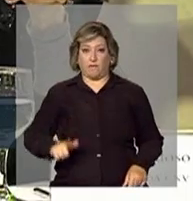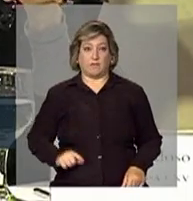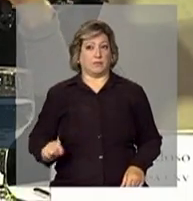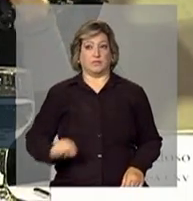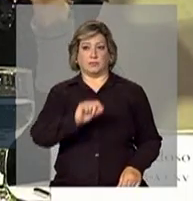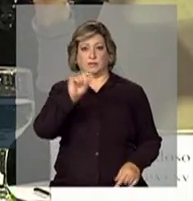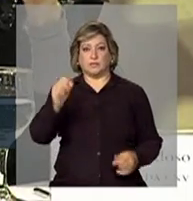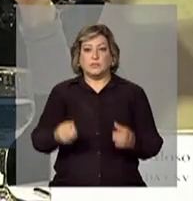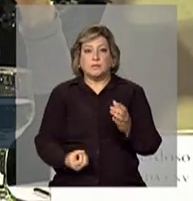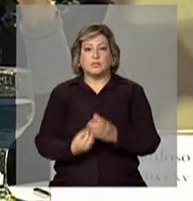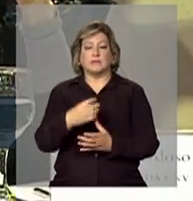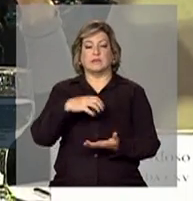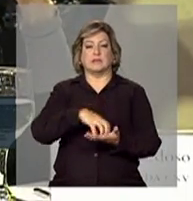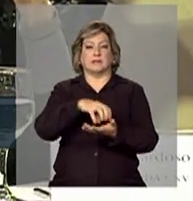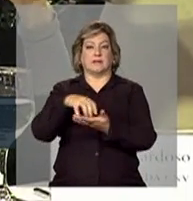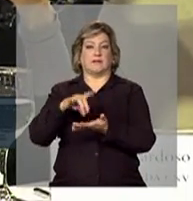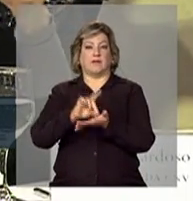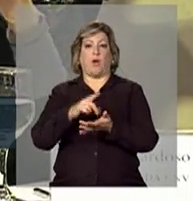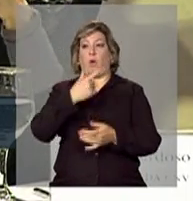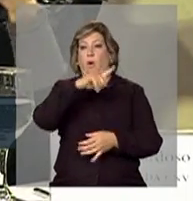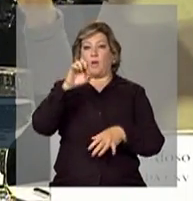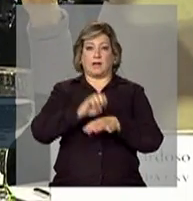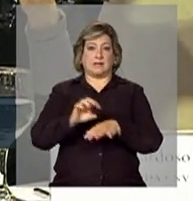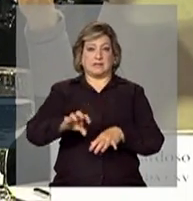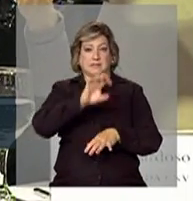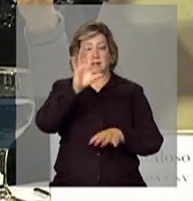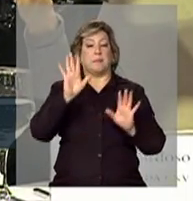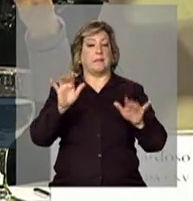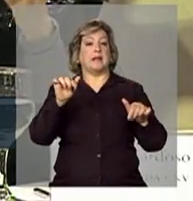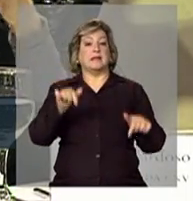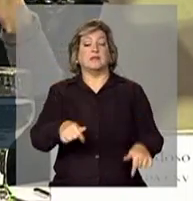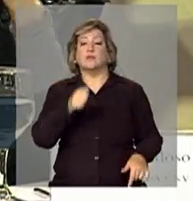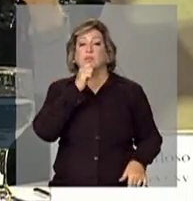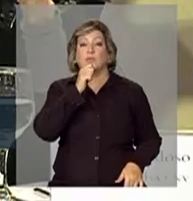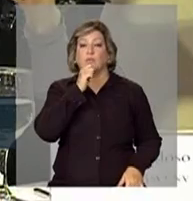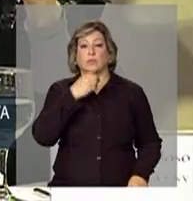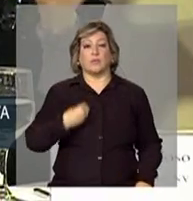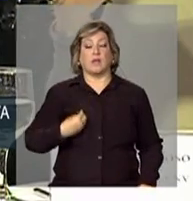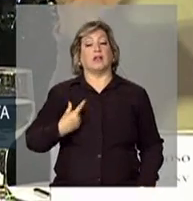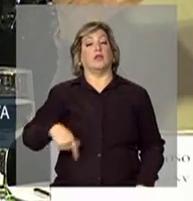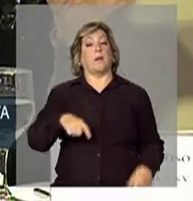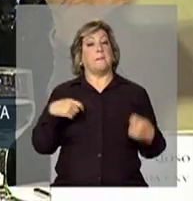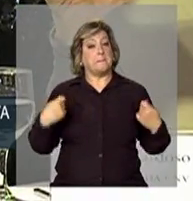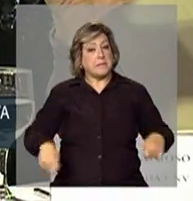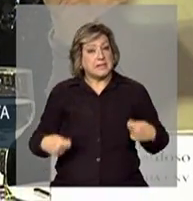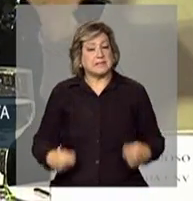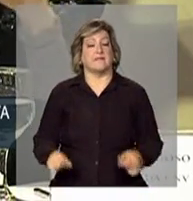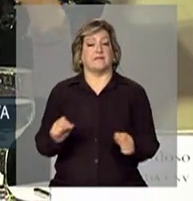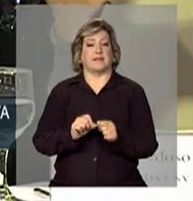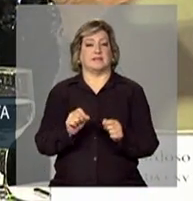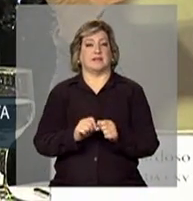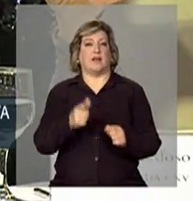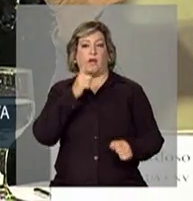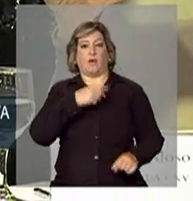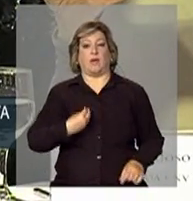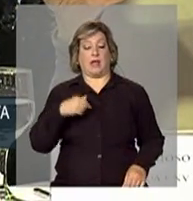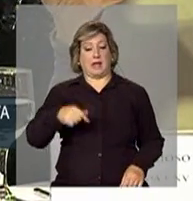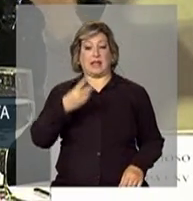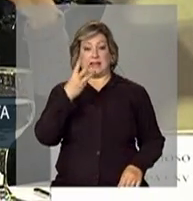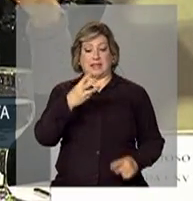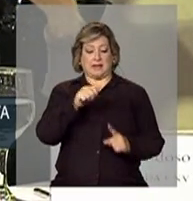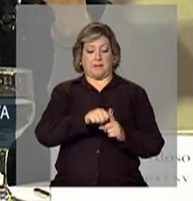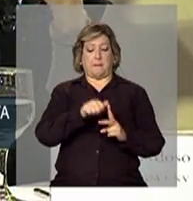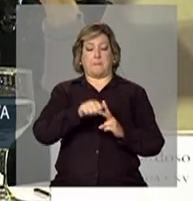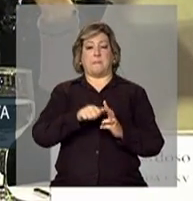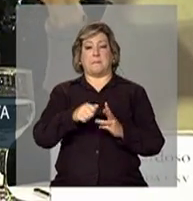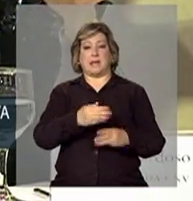da verdade nesses outros estados, mas que isso não aconteceu e que nós temos que fazer acontecer agora nesses 3 meses. E